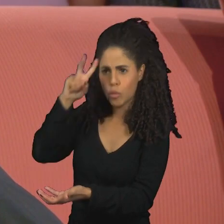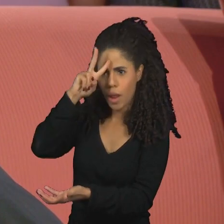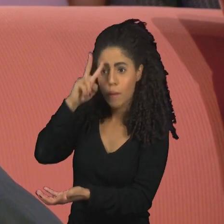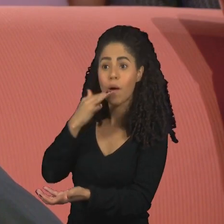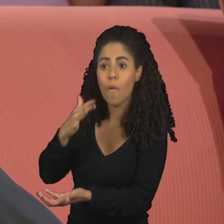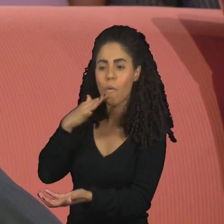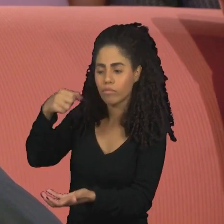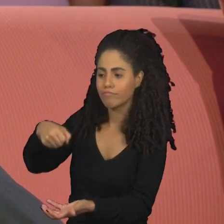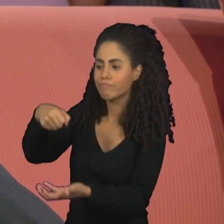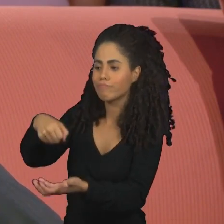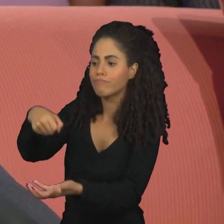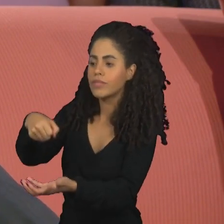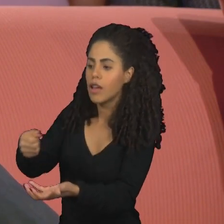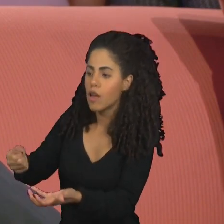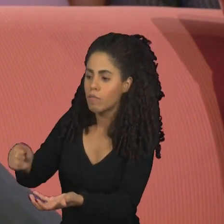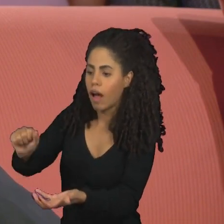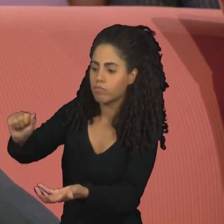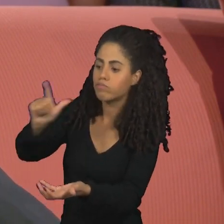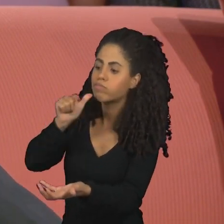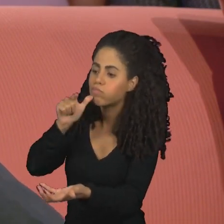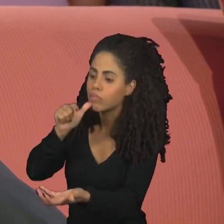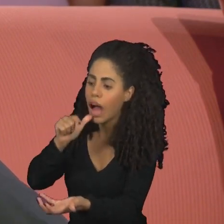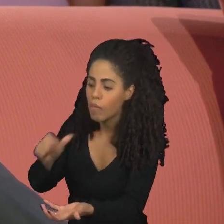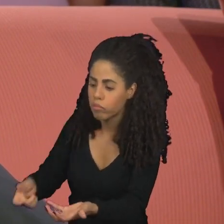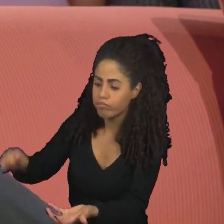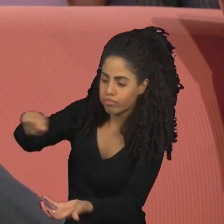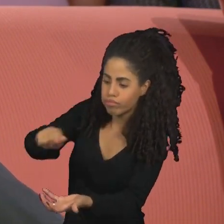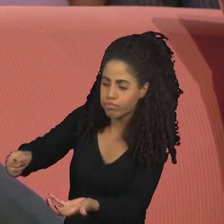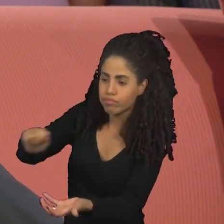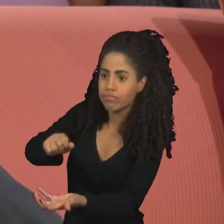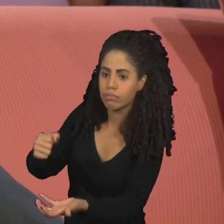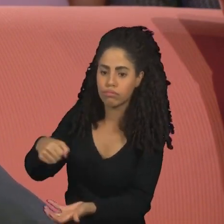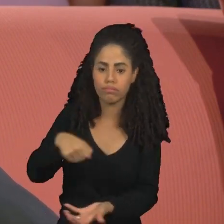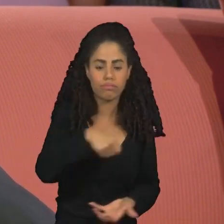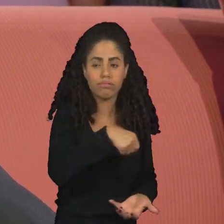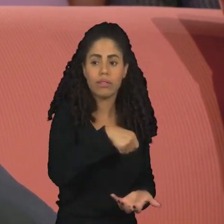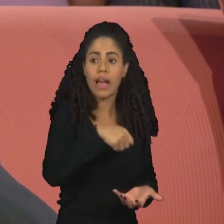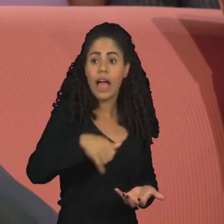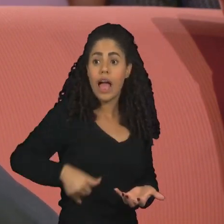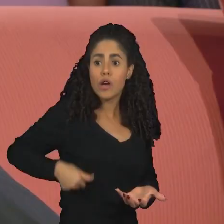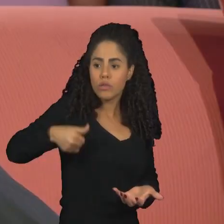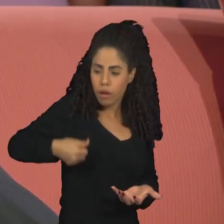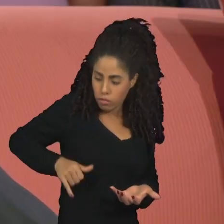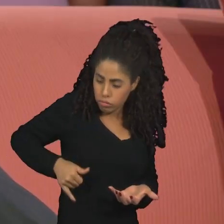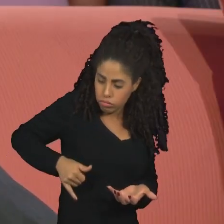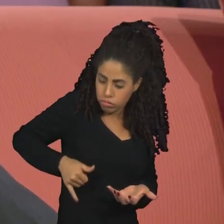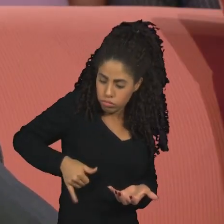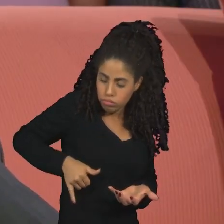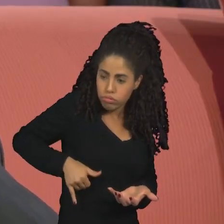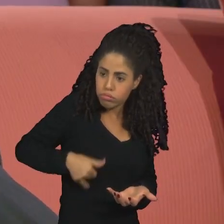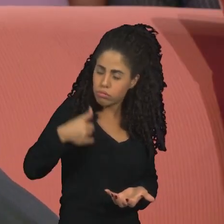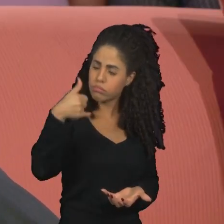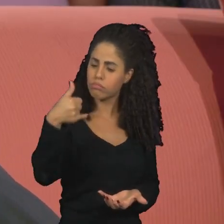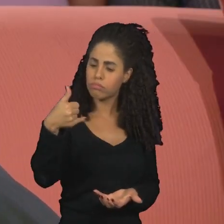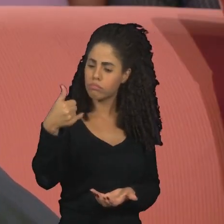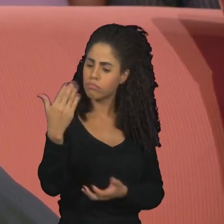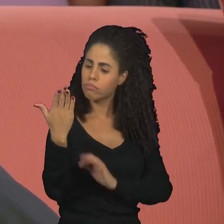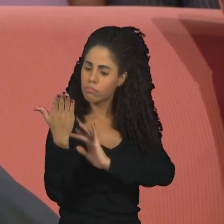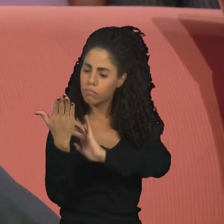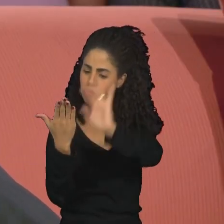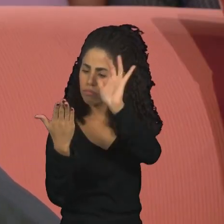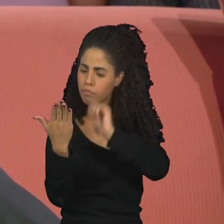E quando eu estava voltando, tinha celular, né? 3G, chegou uma mensagem. Aí chegou a mensagem